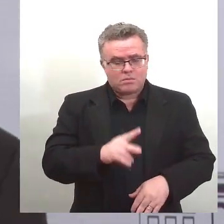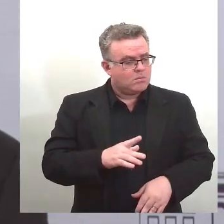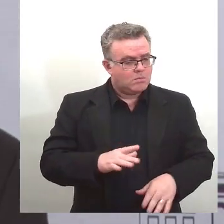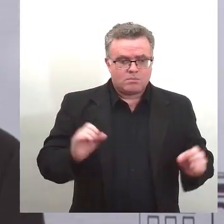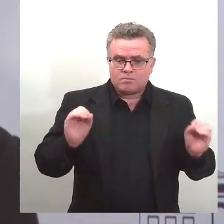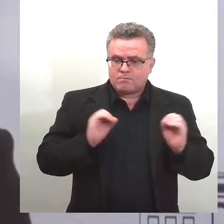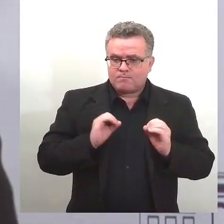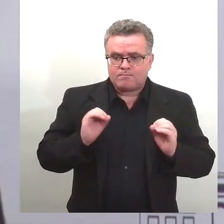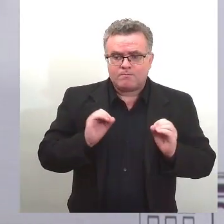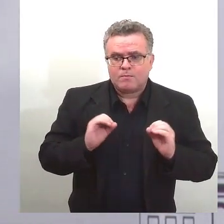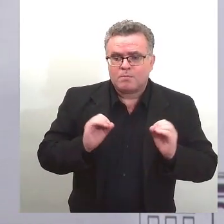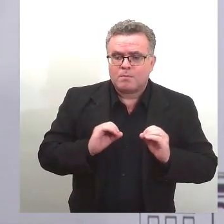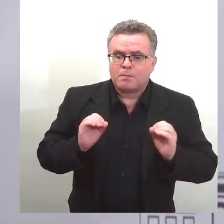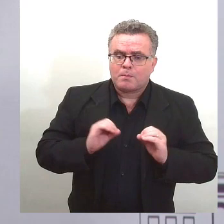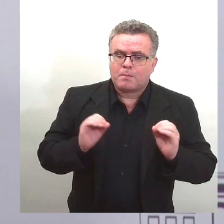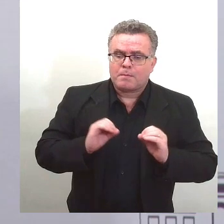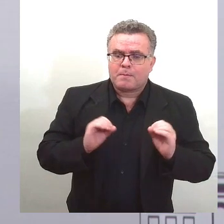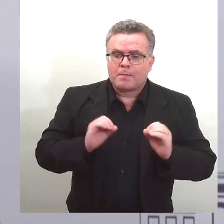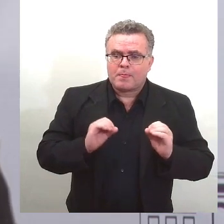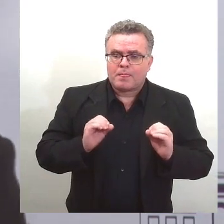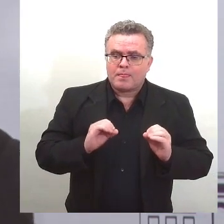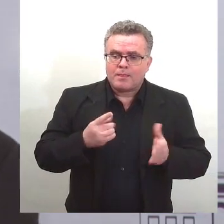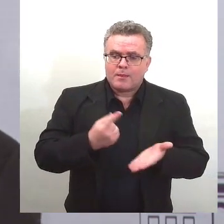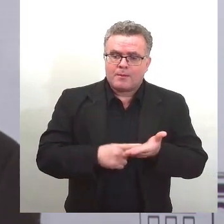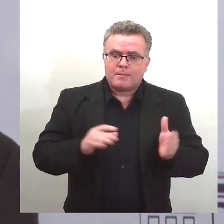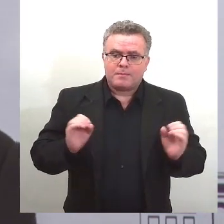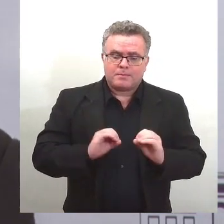foram recebidos pelo governador do estado.